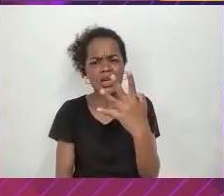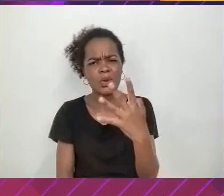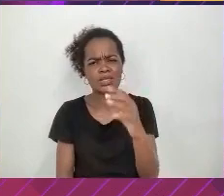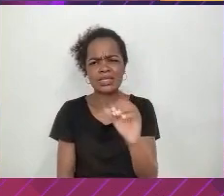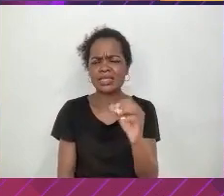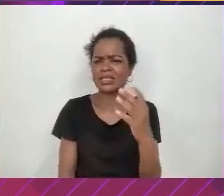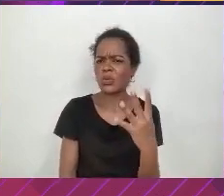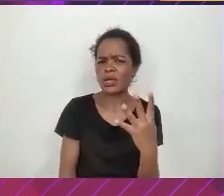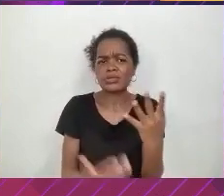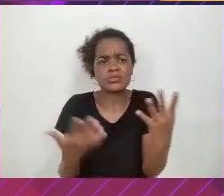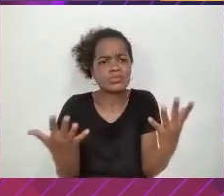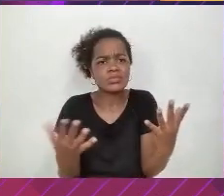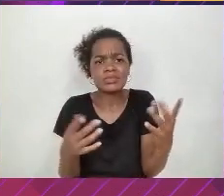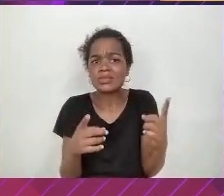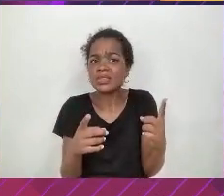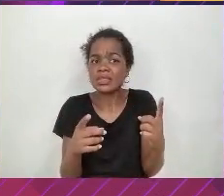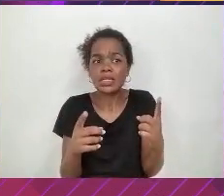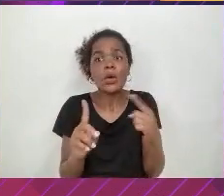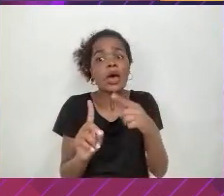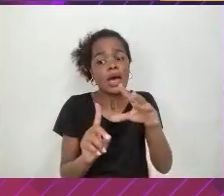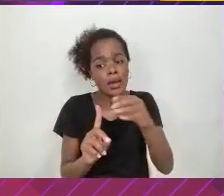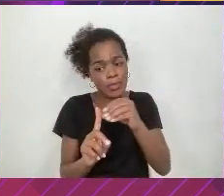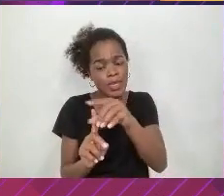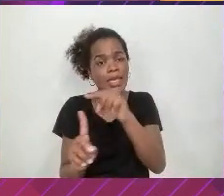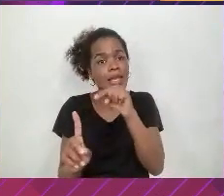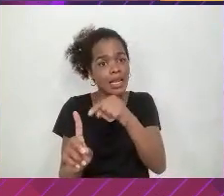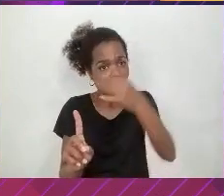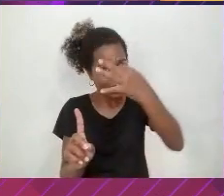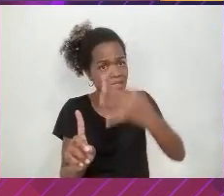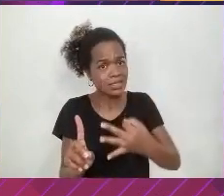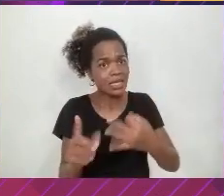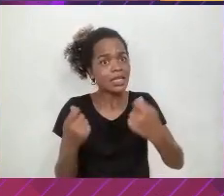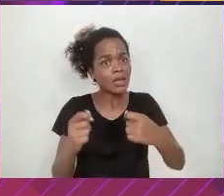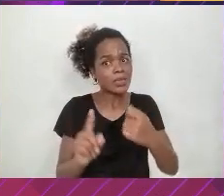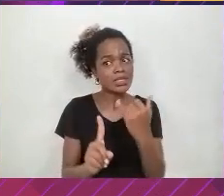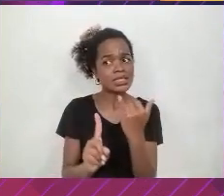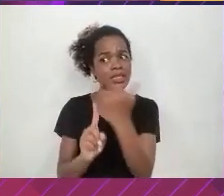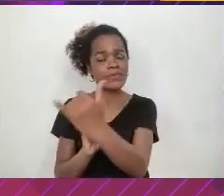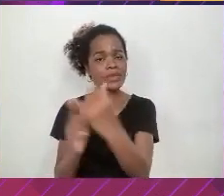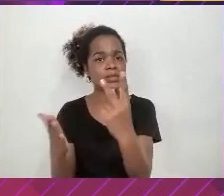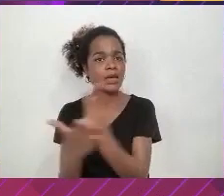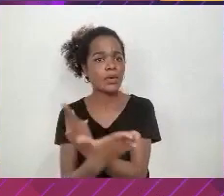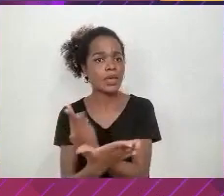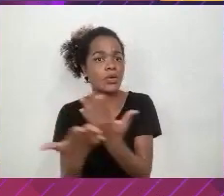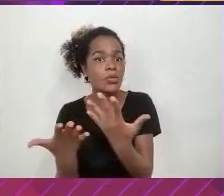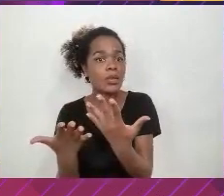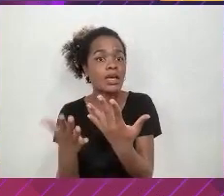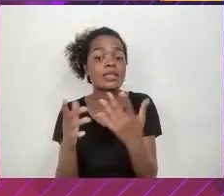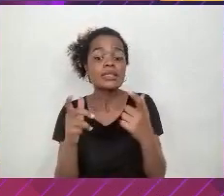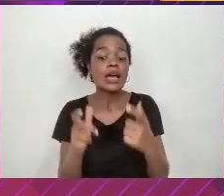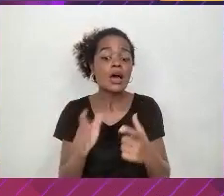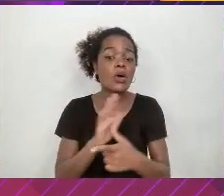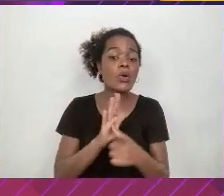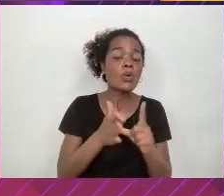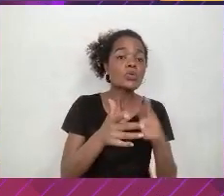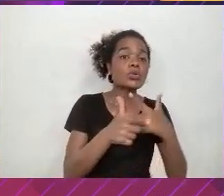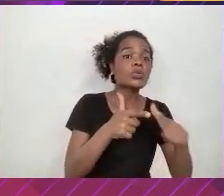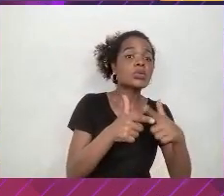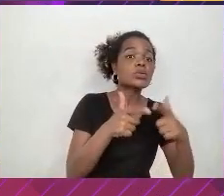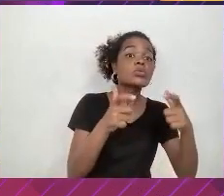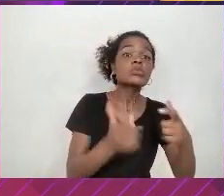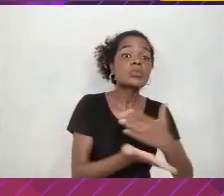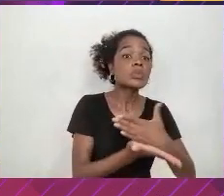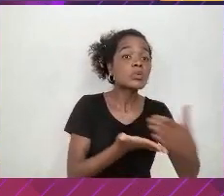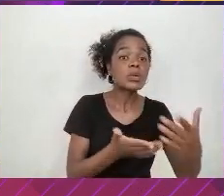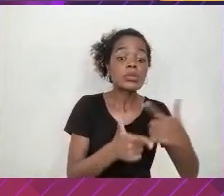comportando da maneira correta. Ela tinha que trazer o 404, mas por quê? Porque a gente tem um bug que o seu dado não está sendo salvo. Ele não está